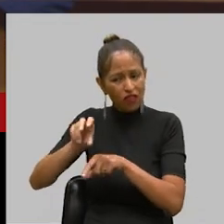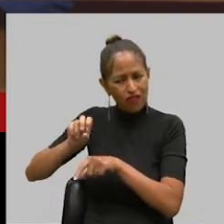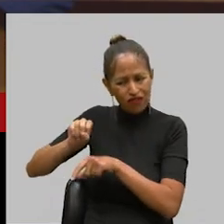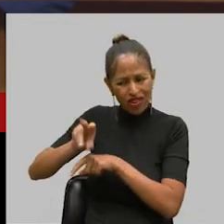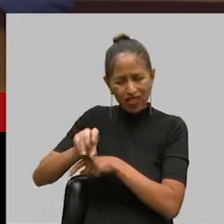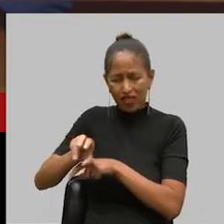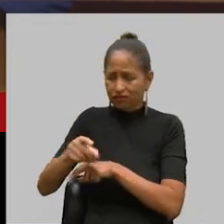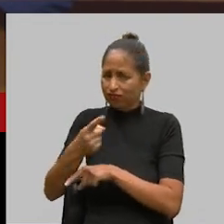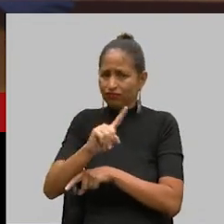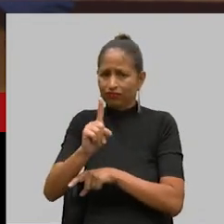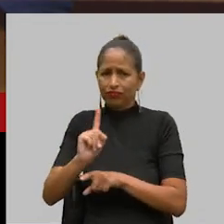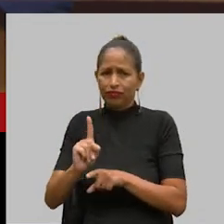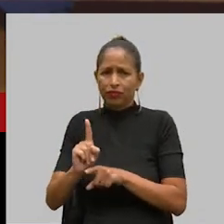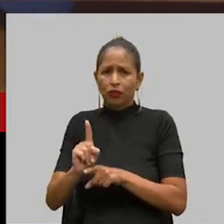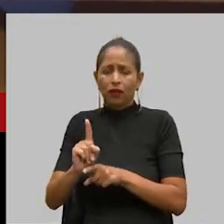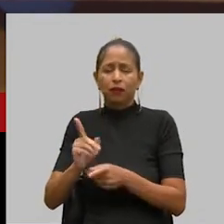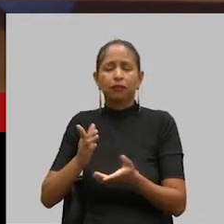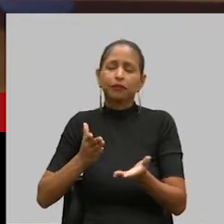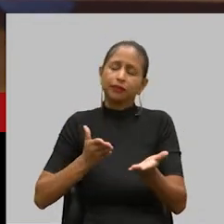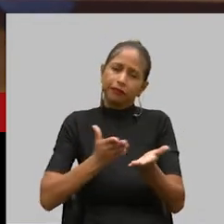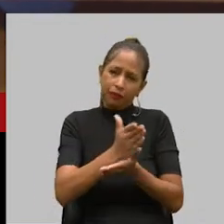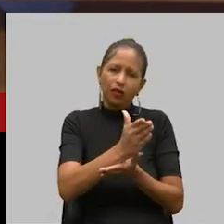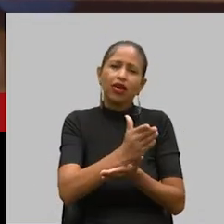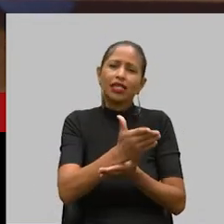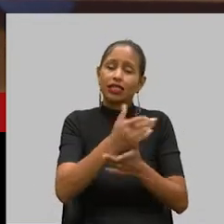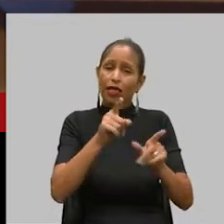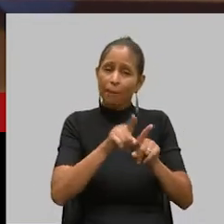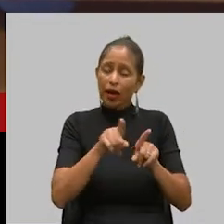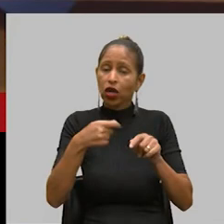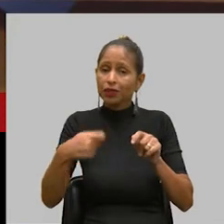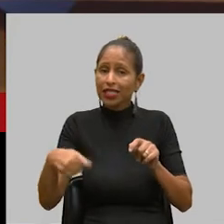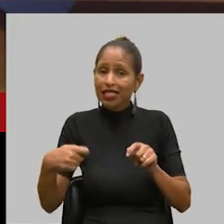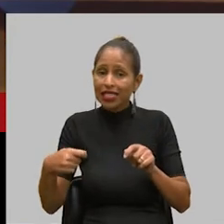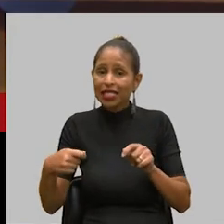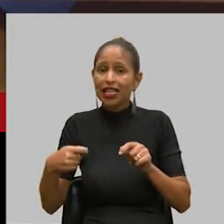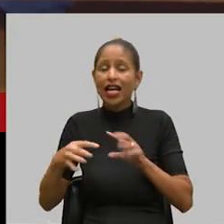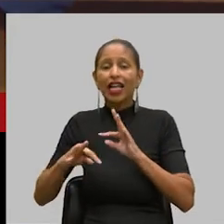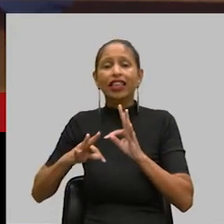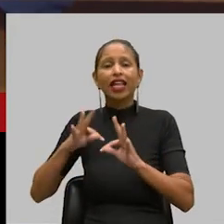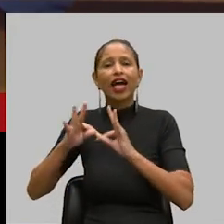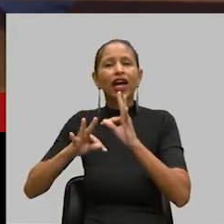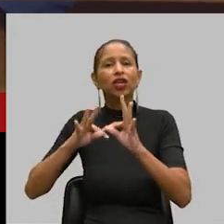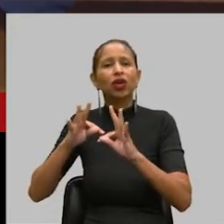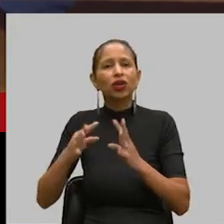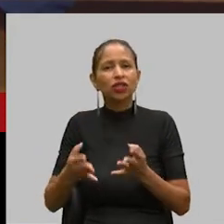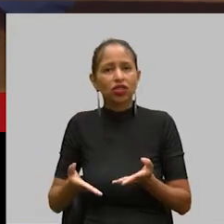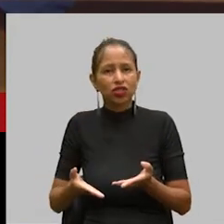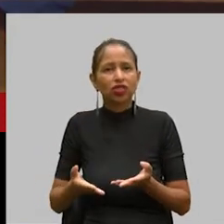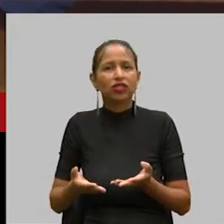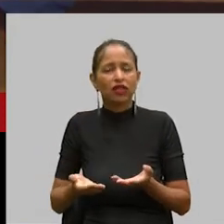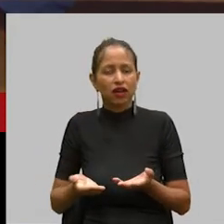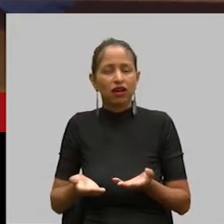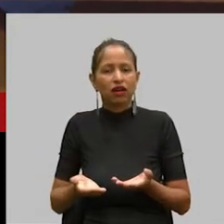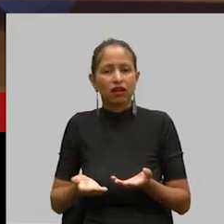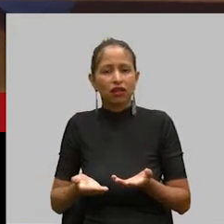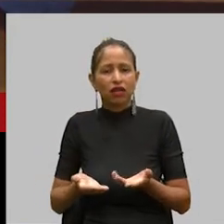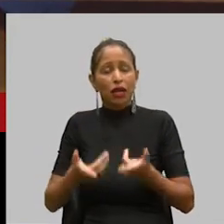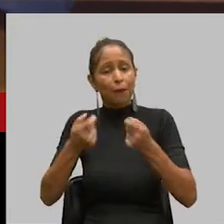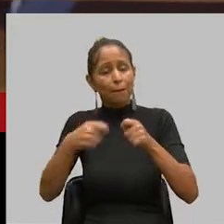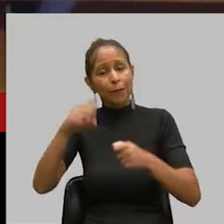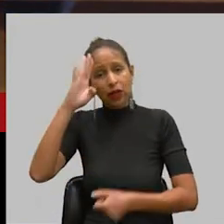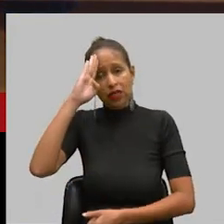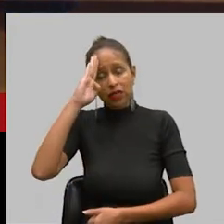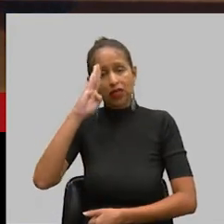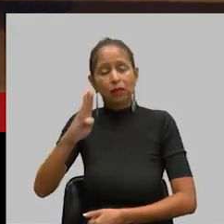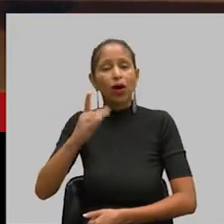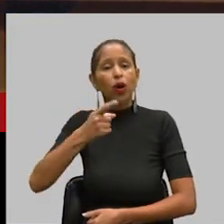também os avanços que nós precisamos na tecnologia e e principalmente